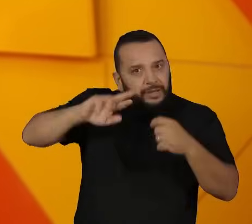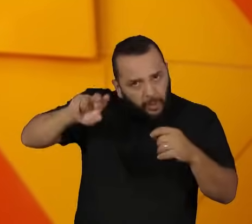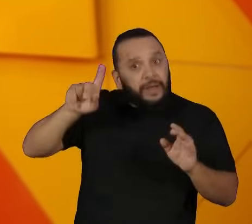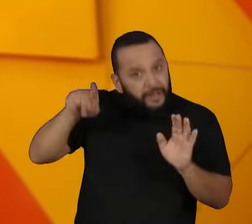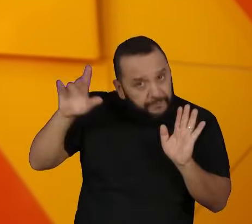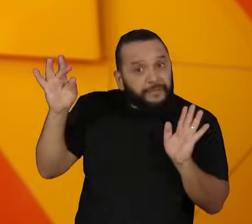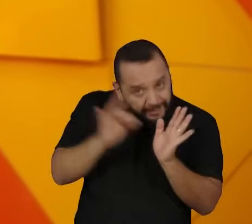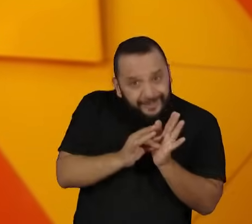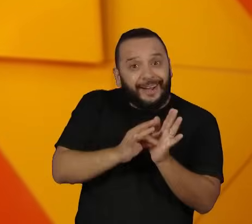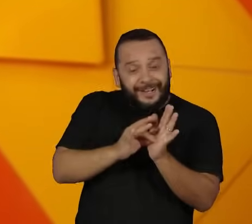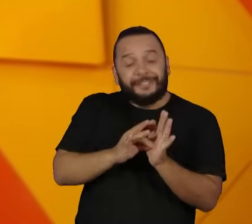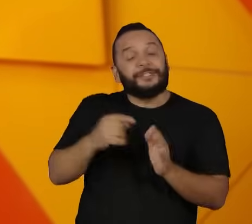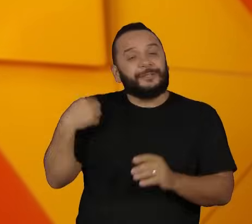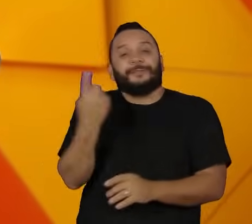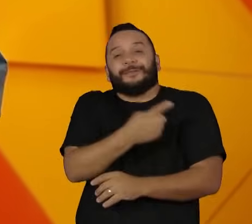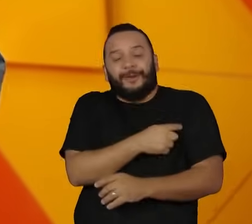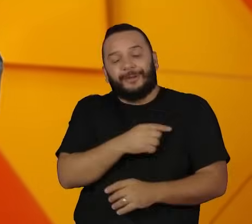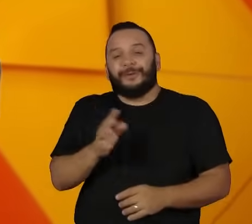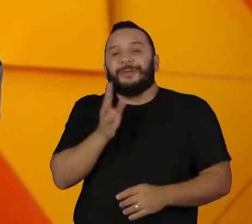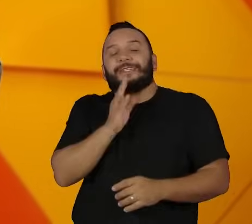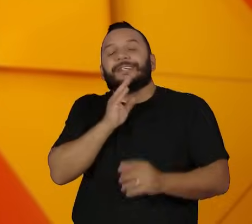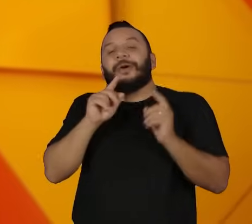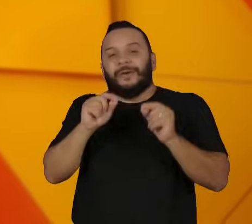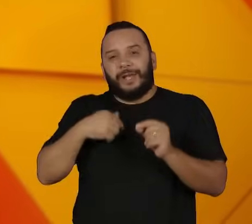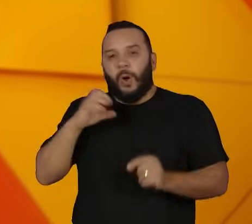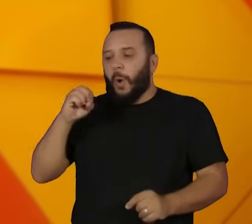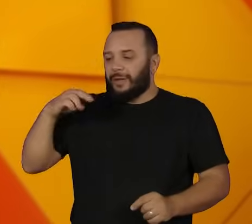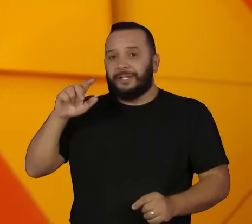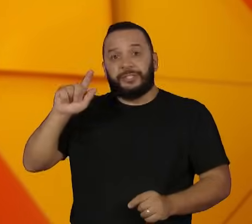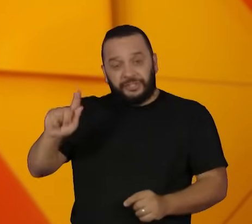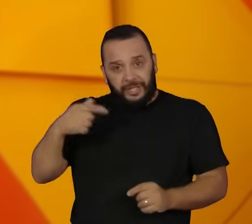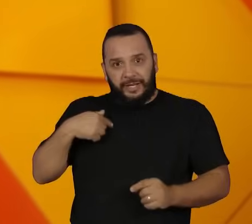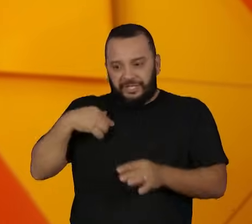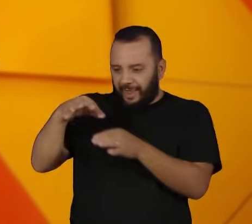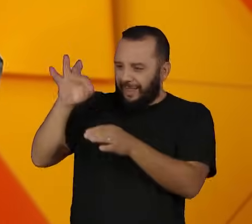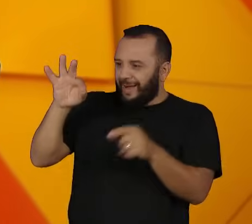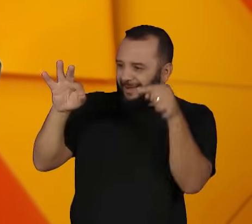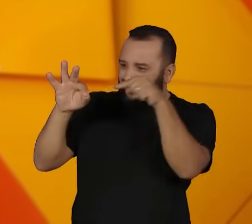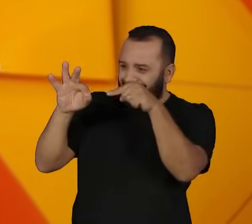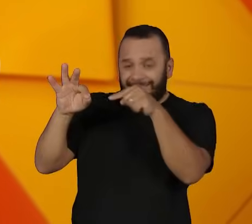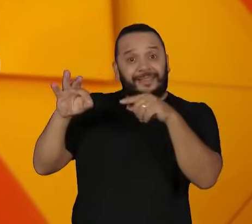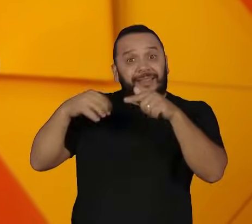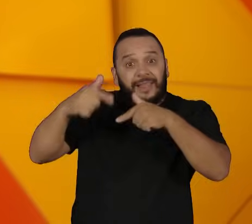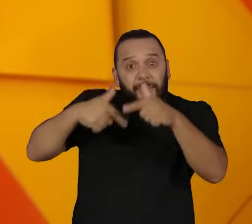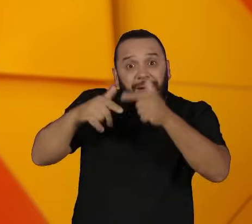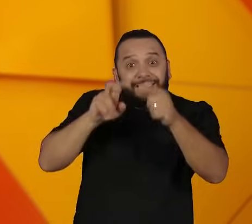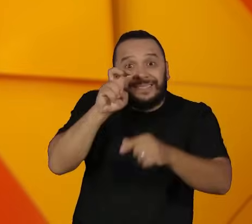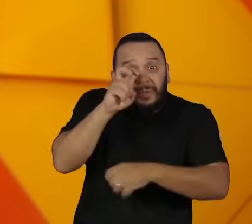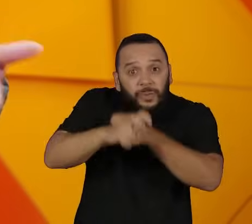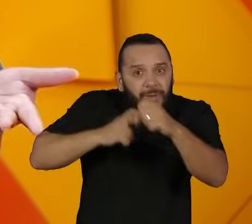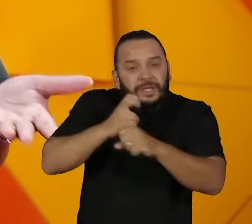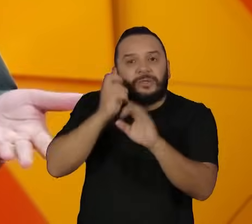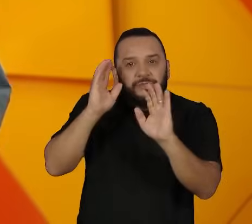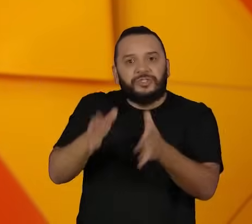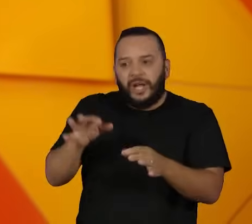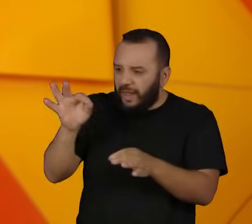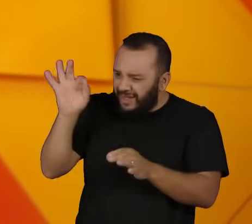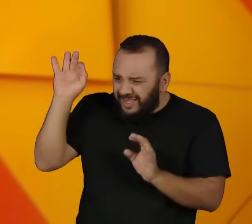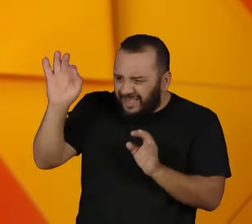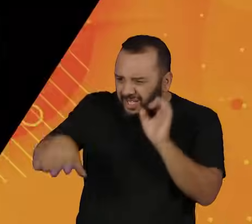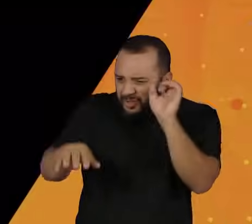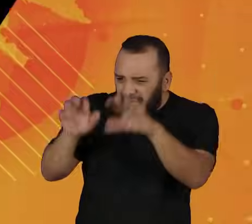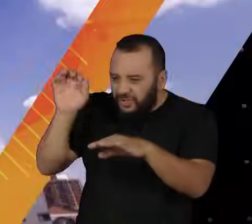ONG Heróis do Lacre, que trabalha há 5 anos, para reaproveitar aquela pecinha de alumínio que geralmente vai para o lixo.